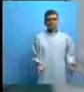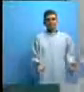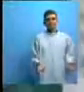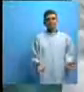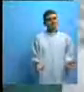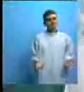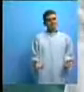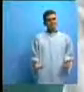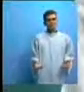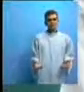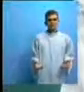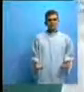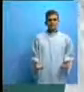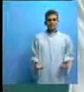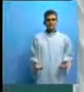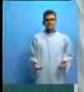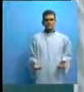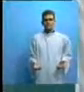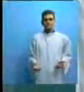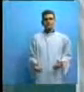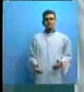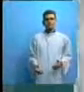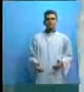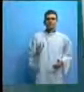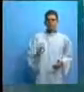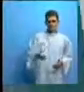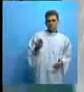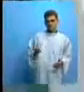uma egolatria, pior do que uma idolatria.